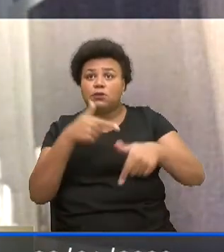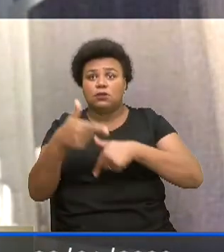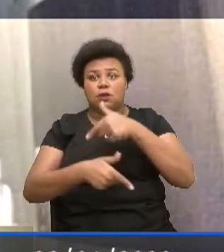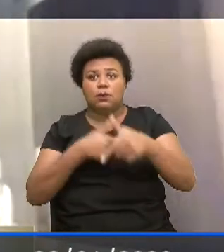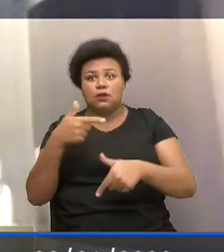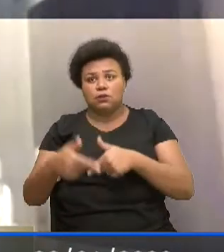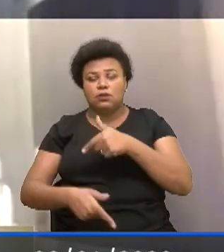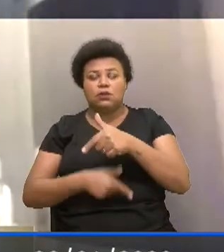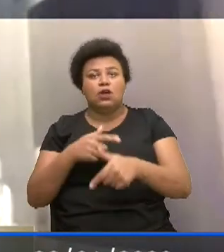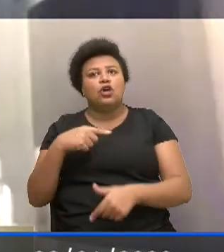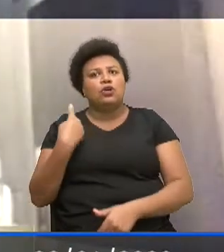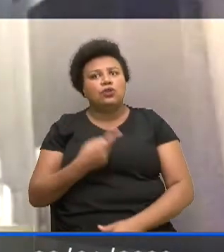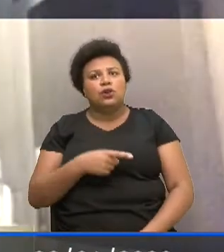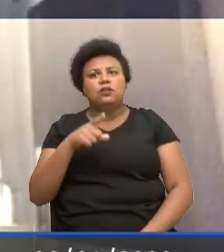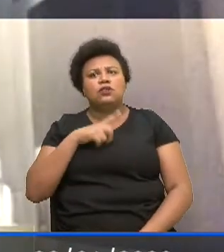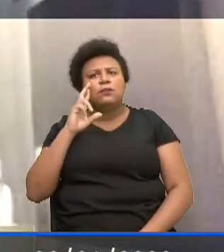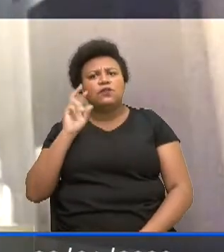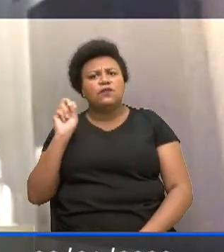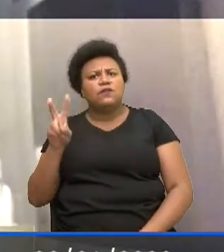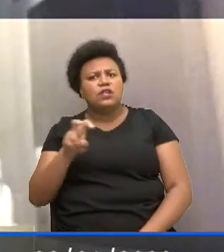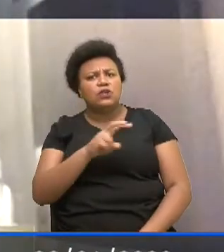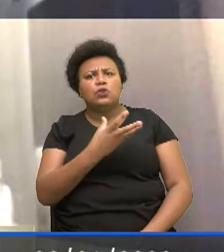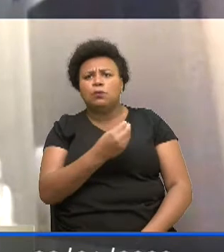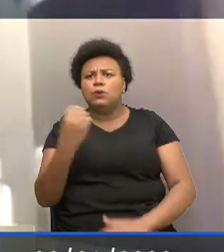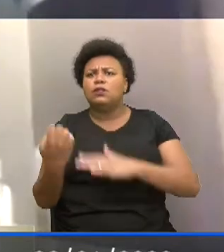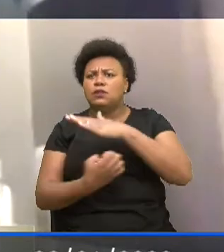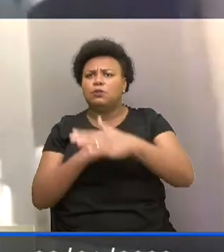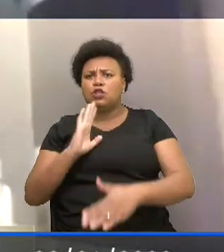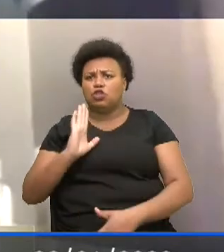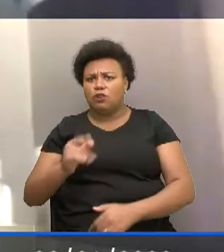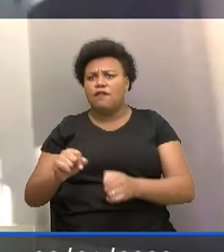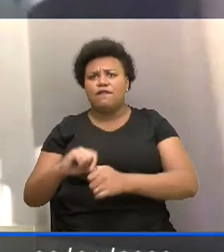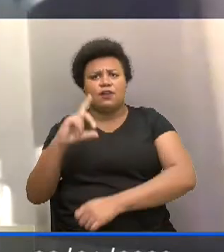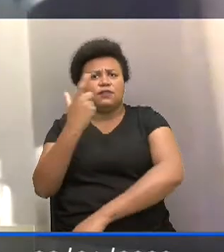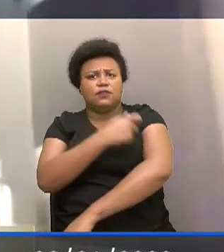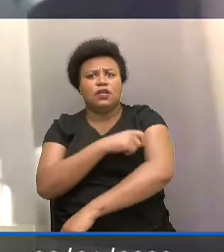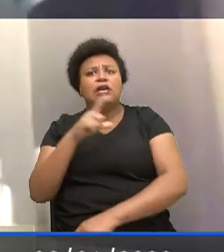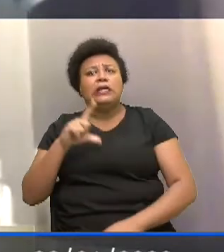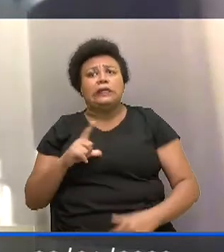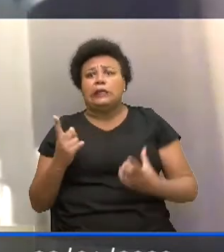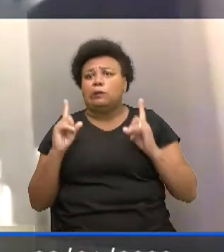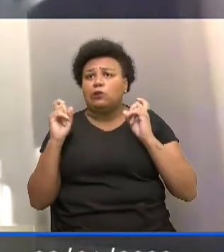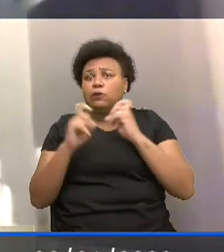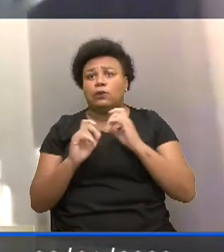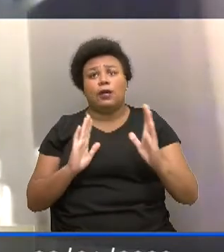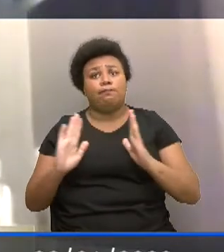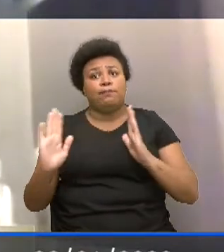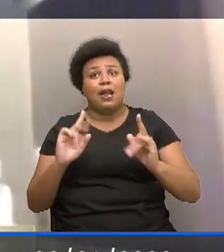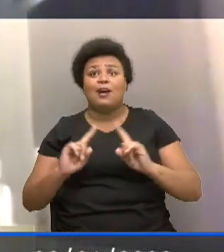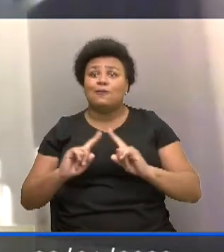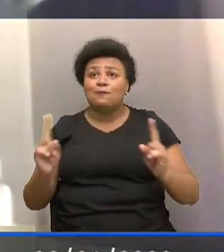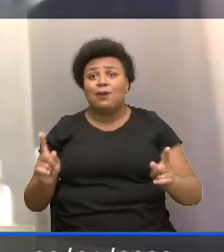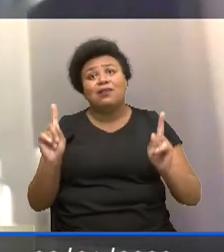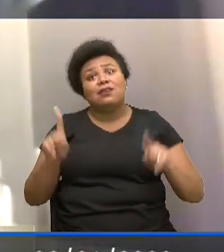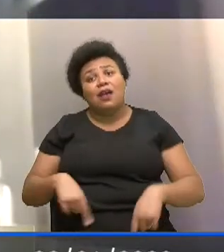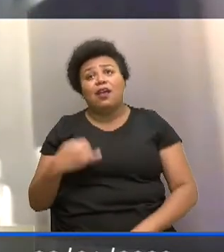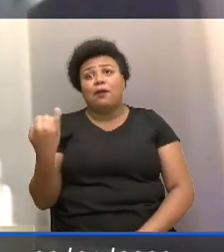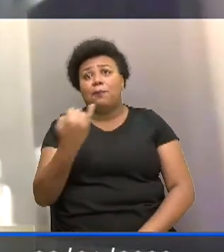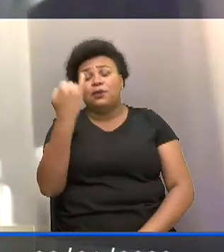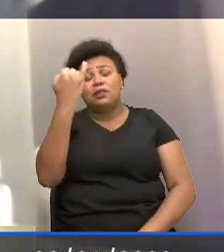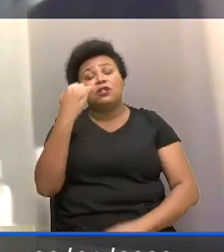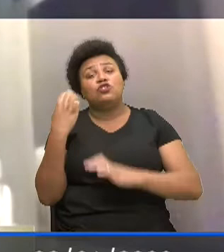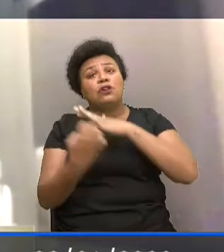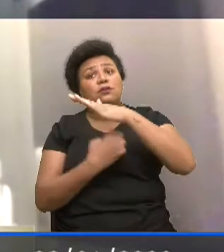setor. Nós temos visto que várias empresas já estão fazendo, existe uma dificuldade de prazo, mas seria muito importante que as